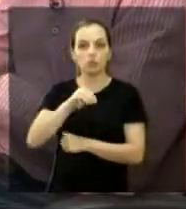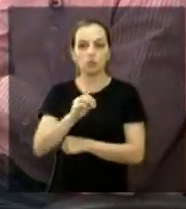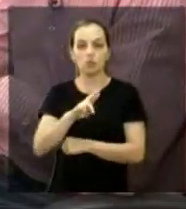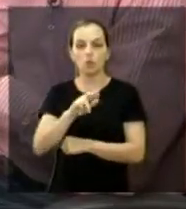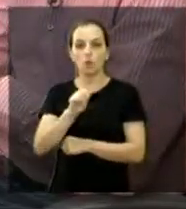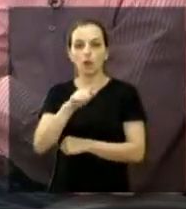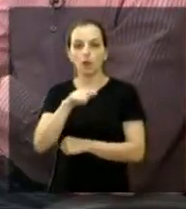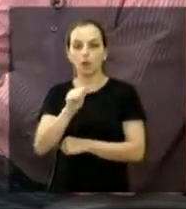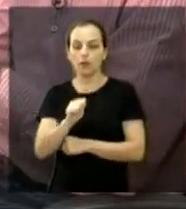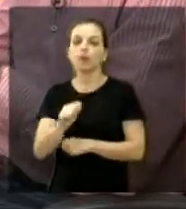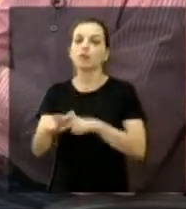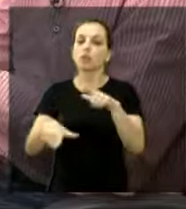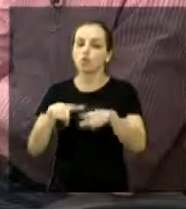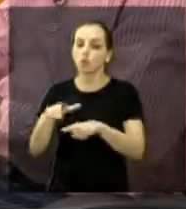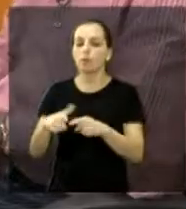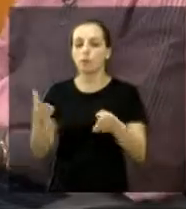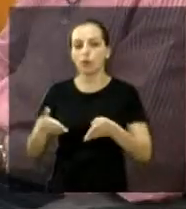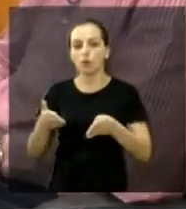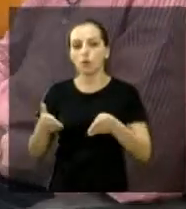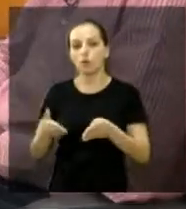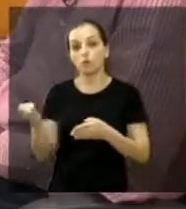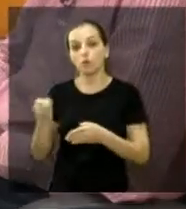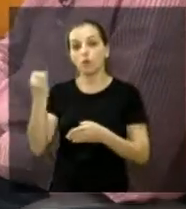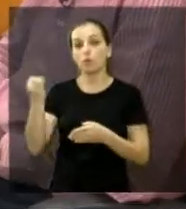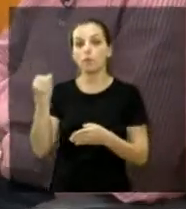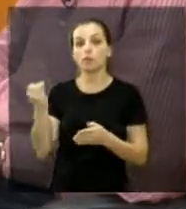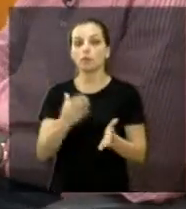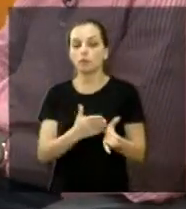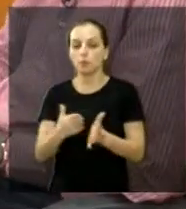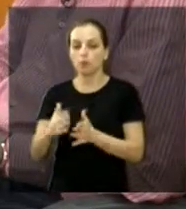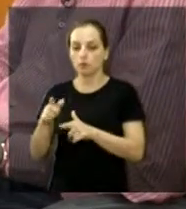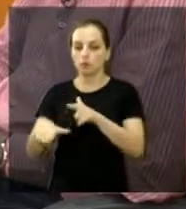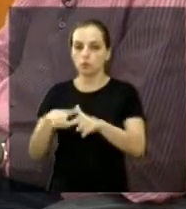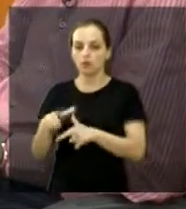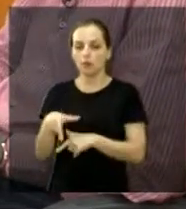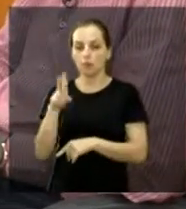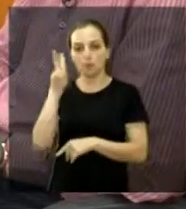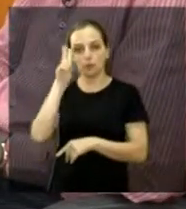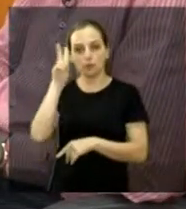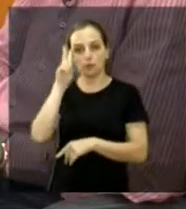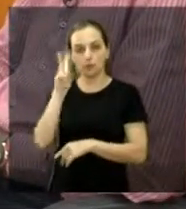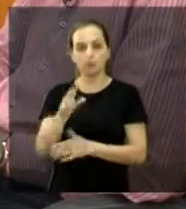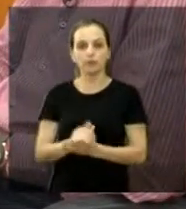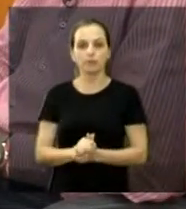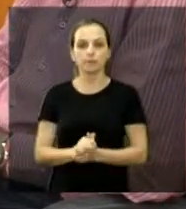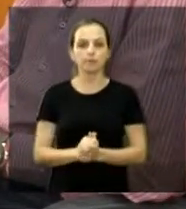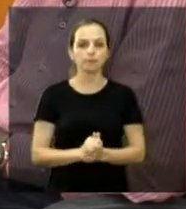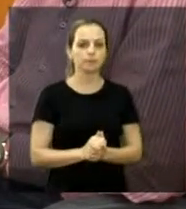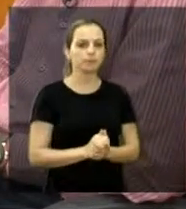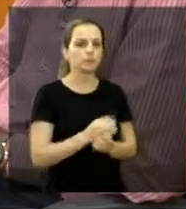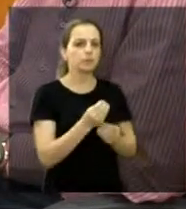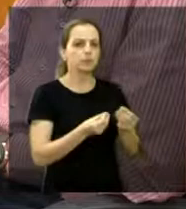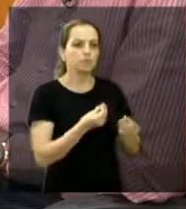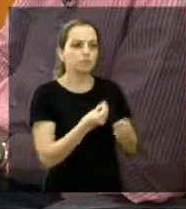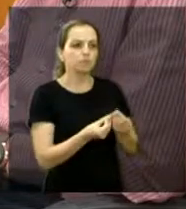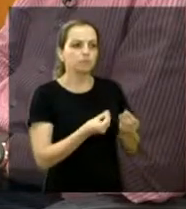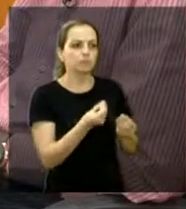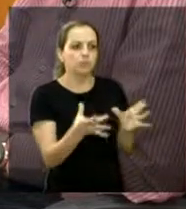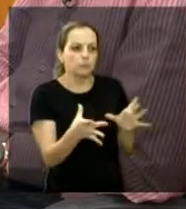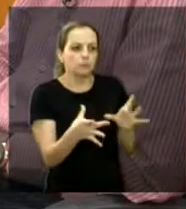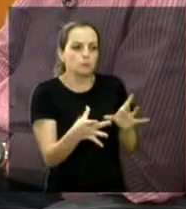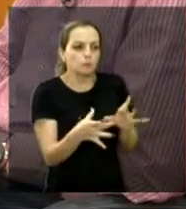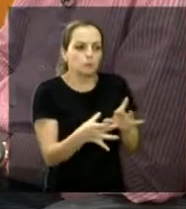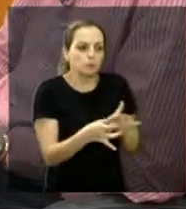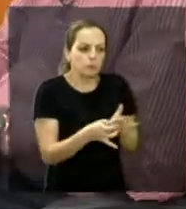também uma época importantíssima na minha carreira. E essa sua simbiose com a Ferroviária, como é que